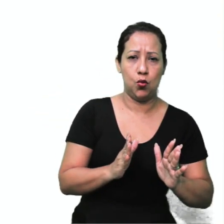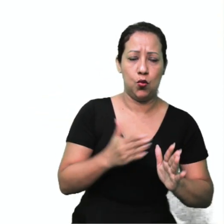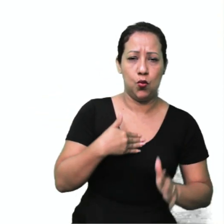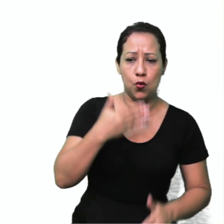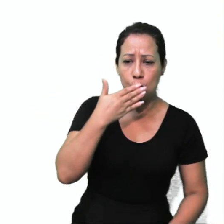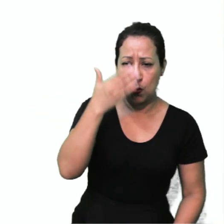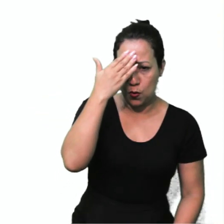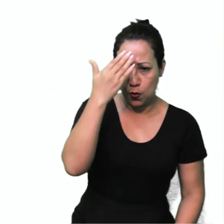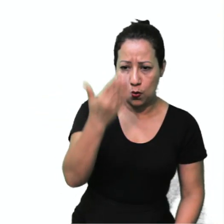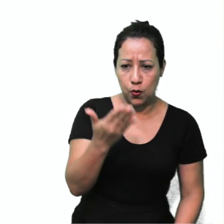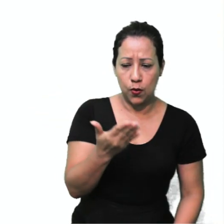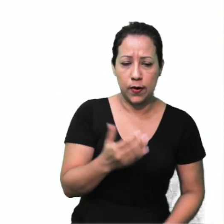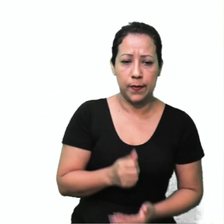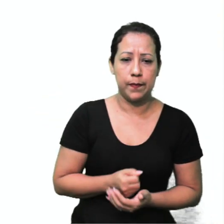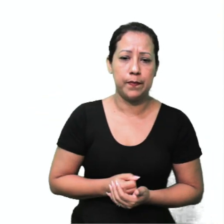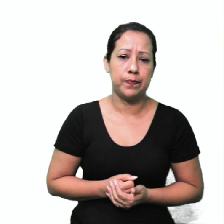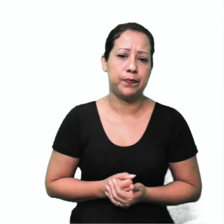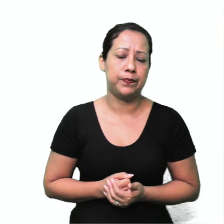islamofobia.